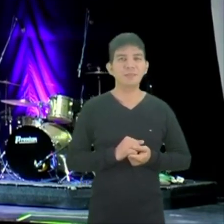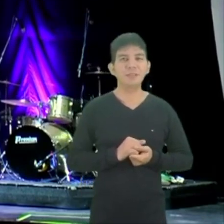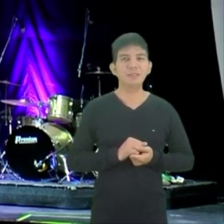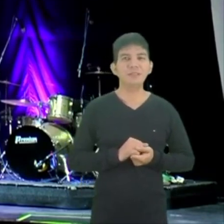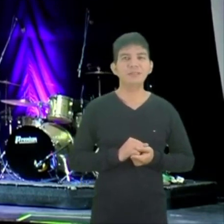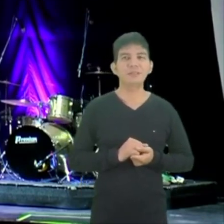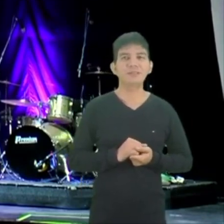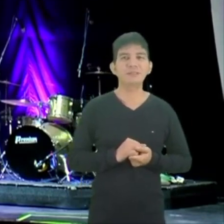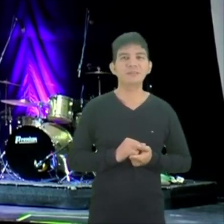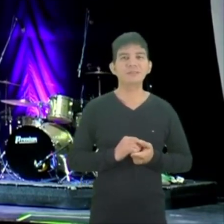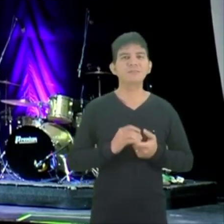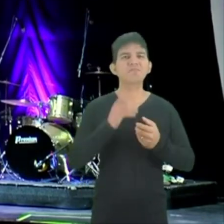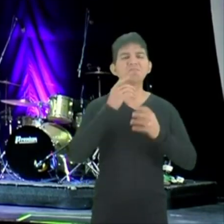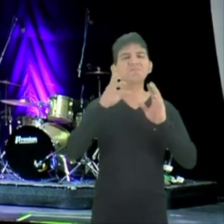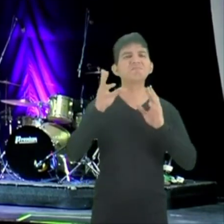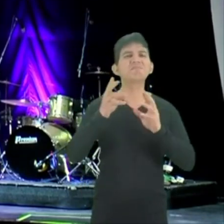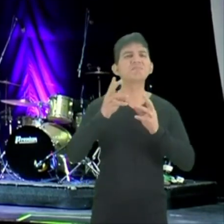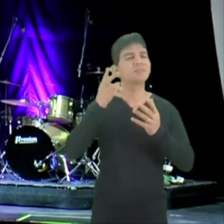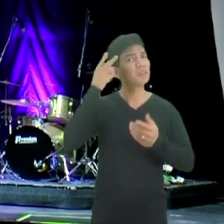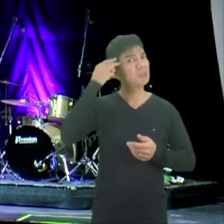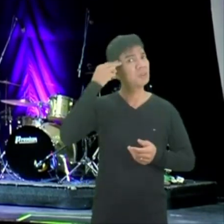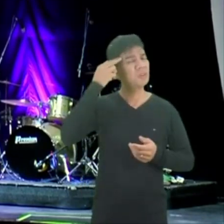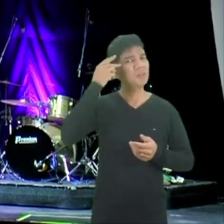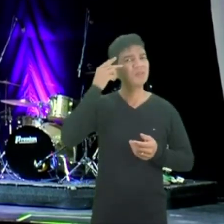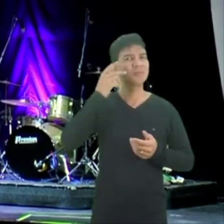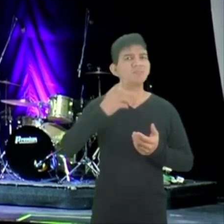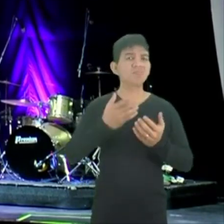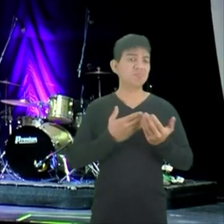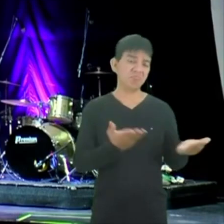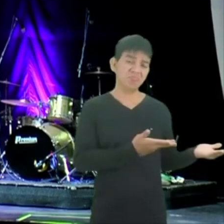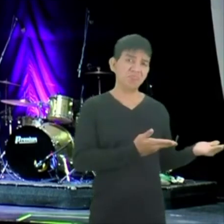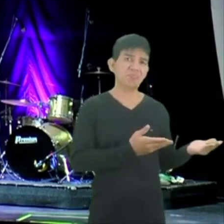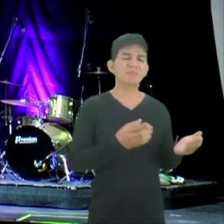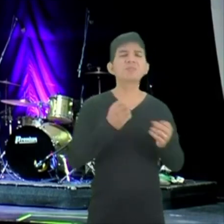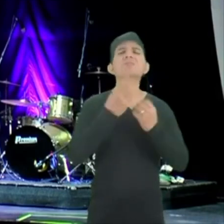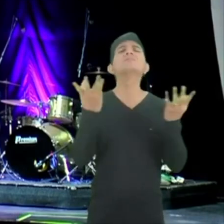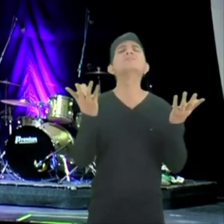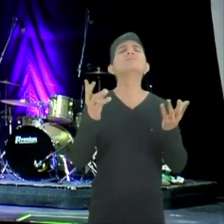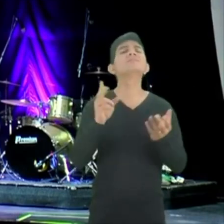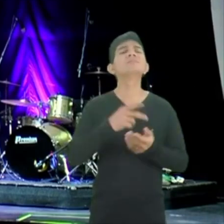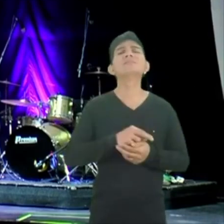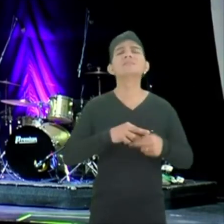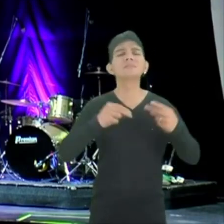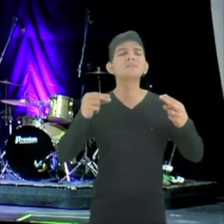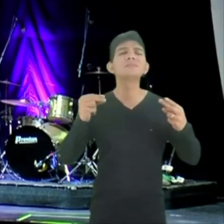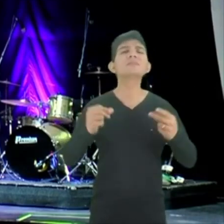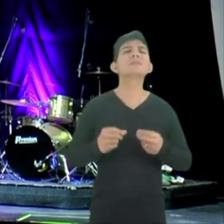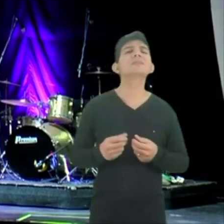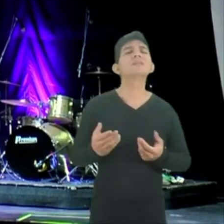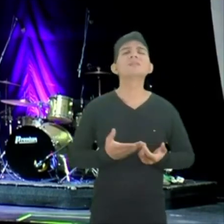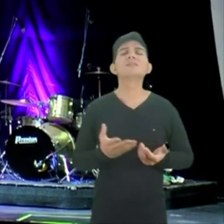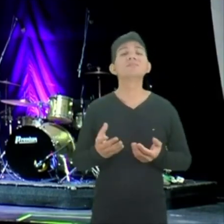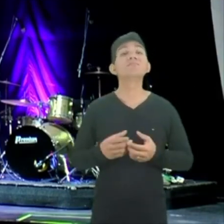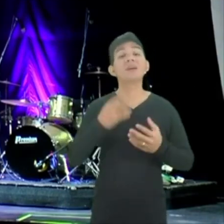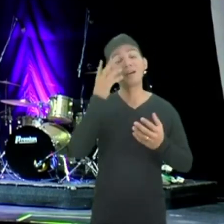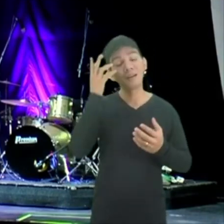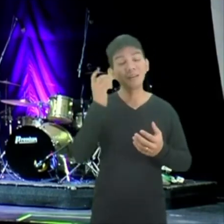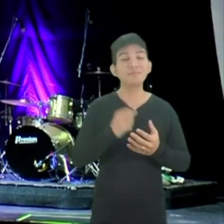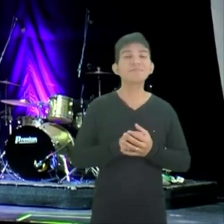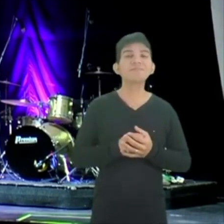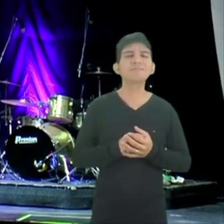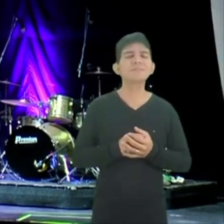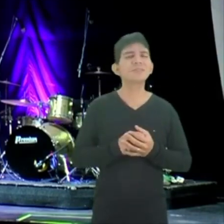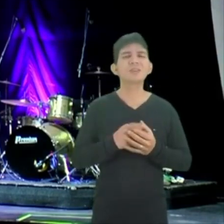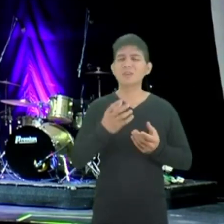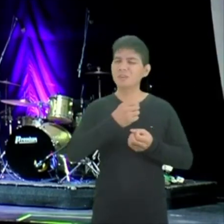Deixou no vácuo aqui, ó. Normalmente o pessoal serve aqui, né? Como é que é esse negócio? Não tem problema. Ah, tá. É porque eu tô com